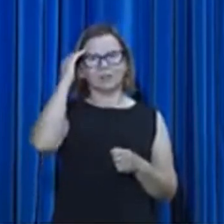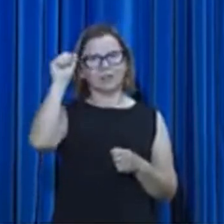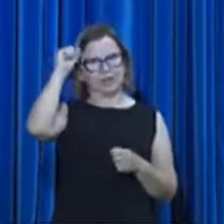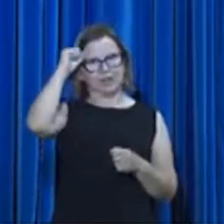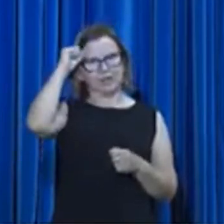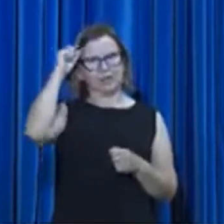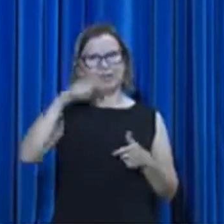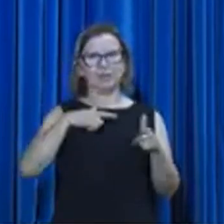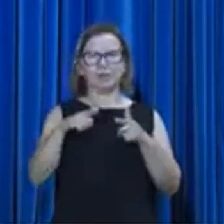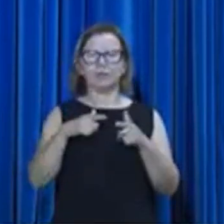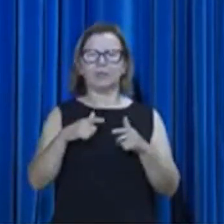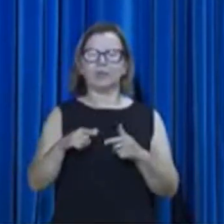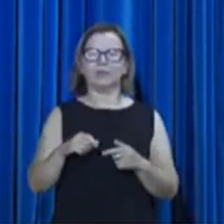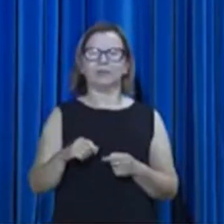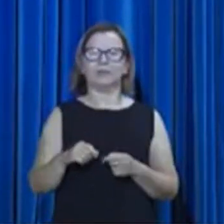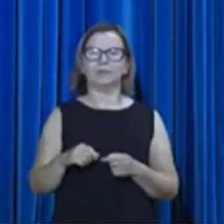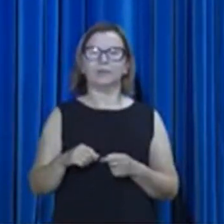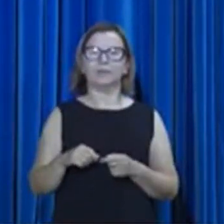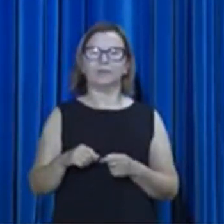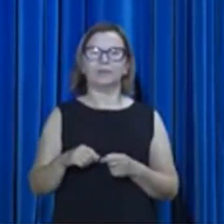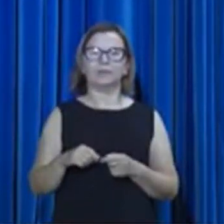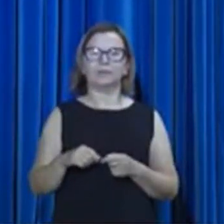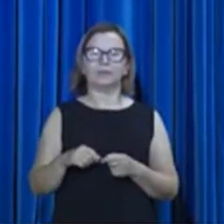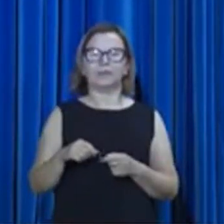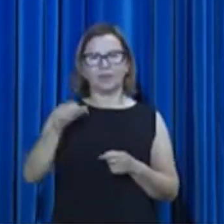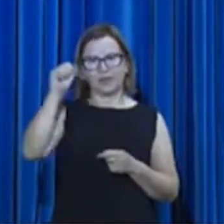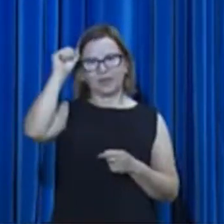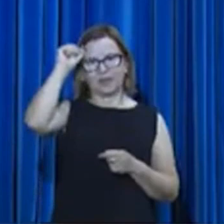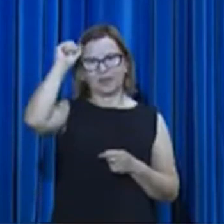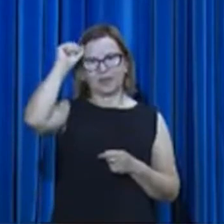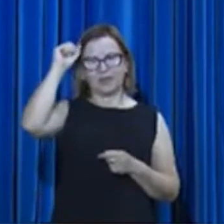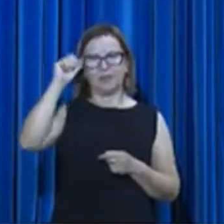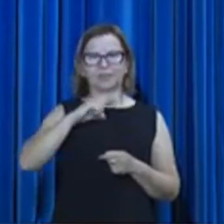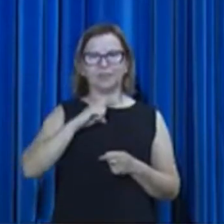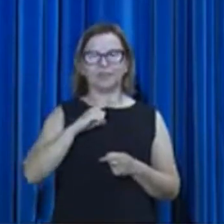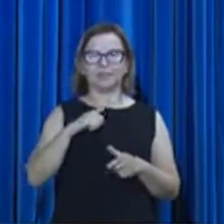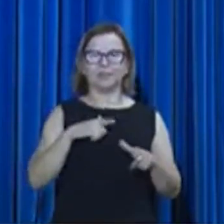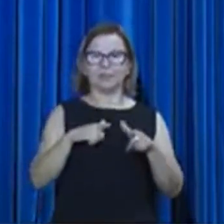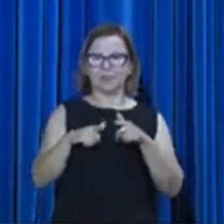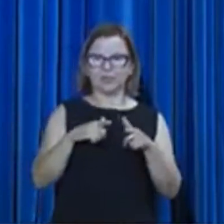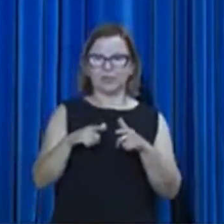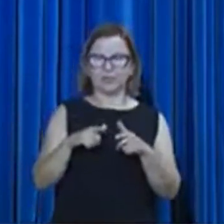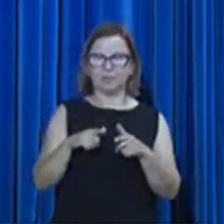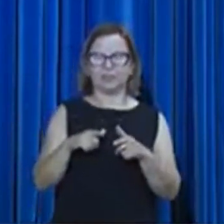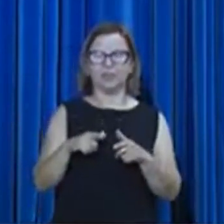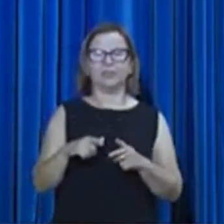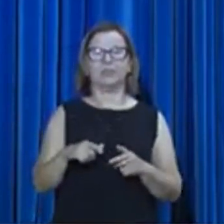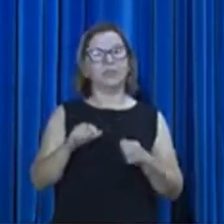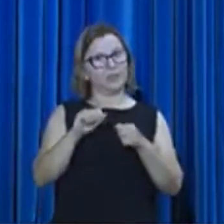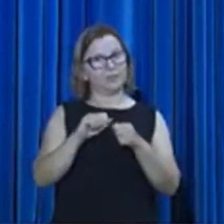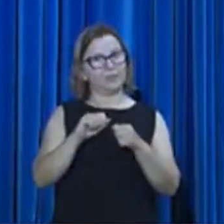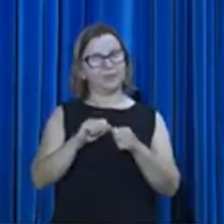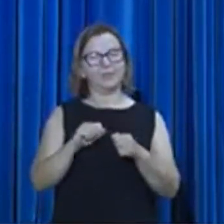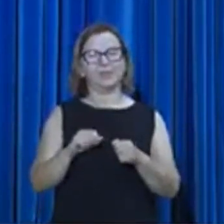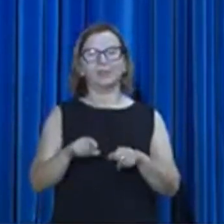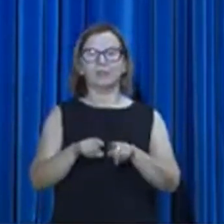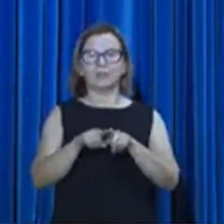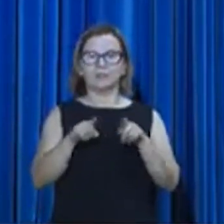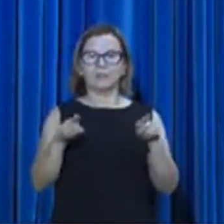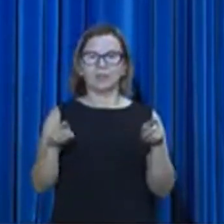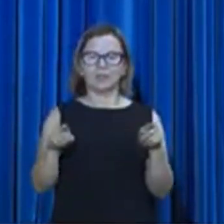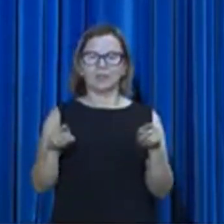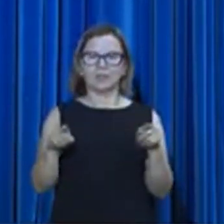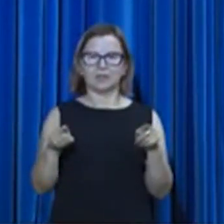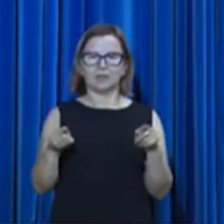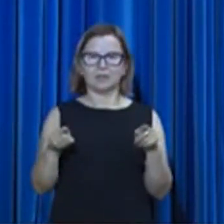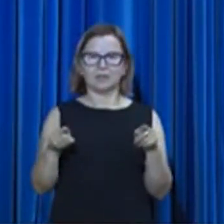2:20 diz que o homem tinha uma incumbência no jardim do Éden. E ele estava realizando essa incumbência. Mas ele não